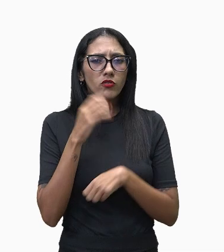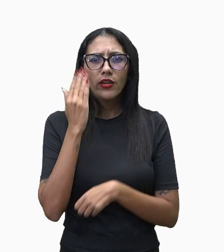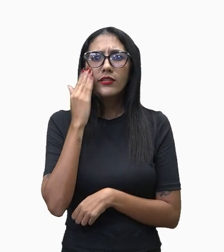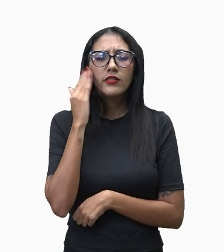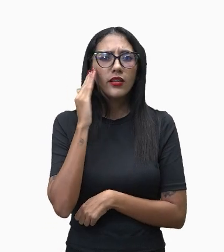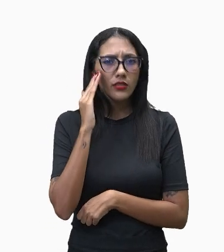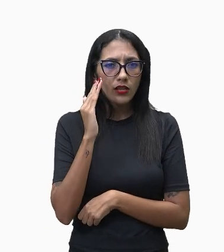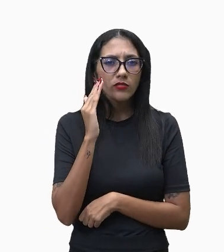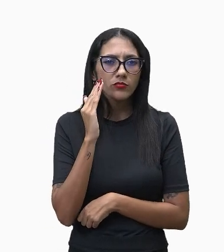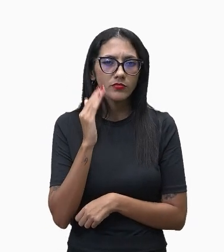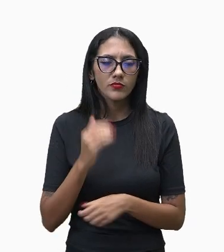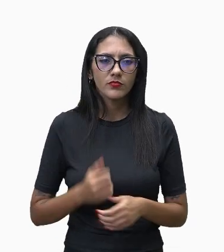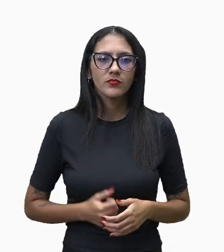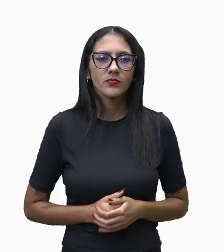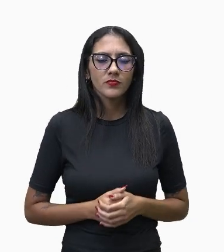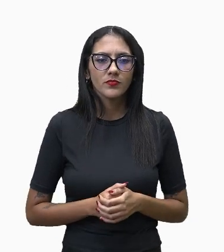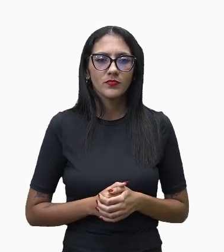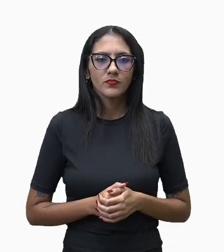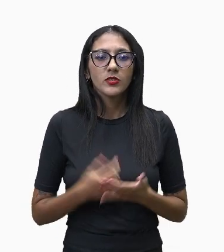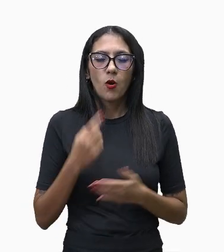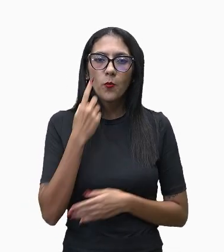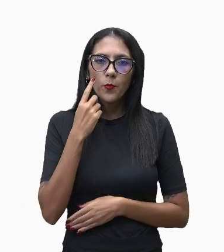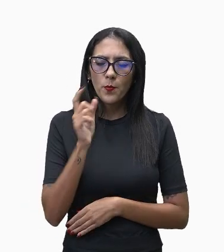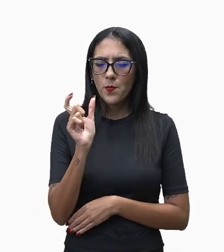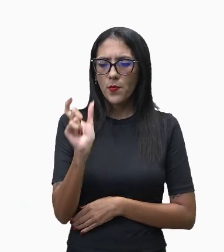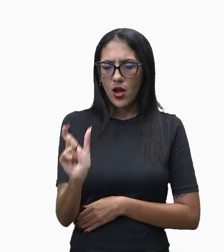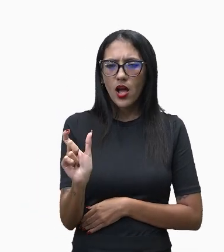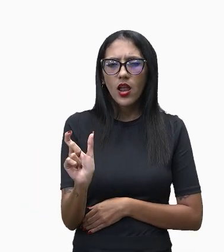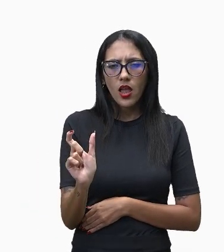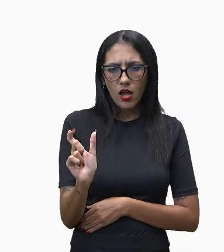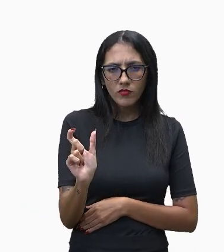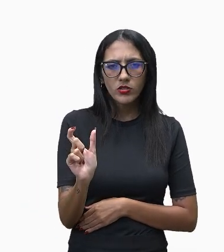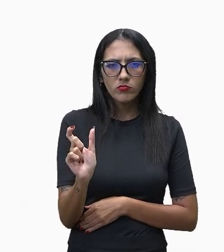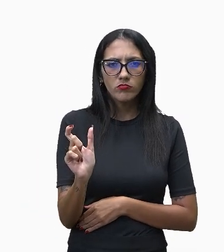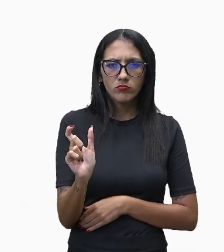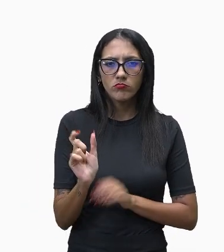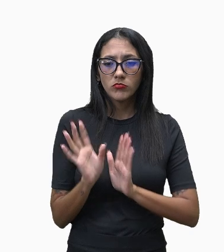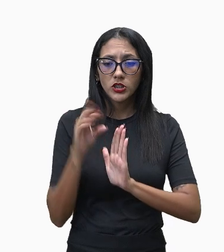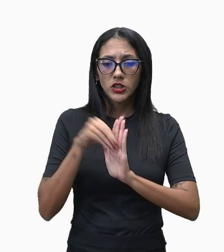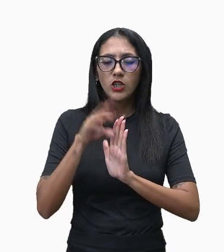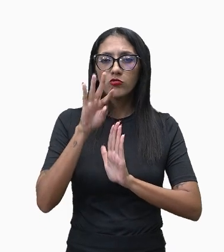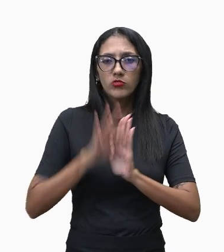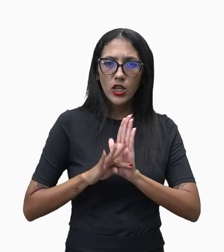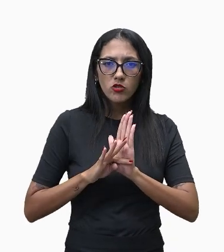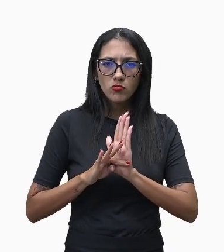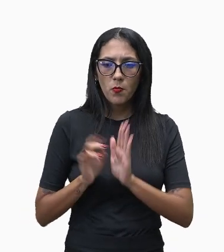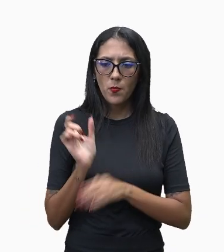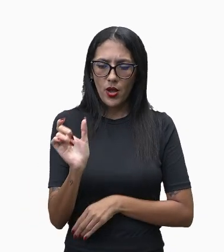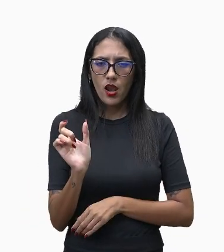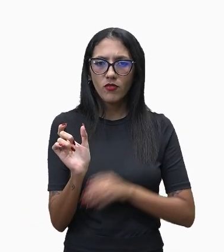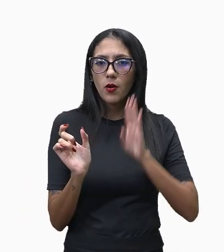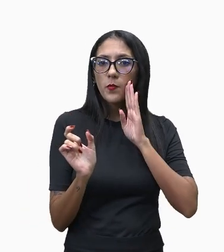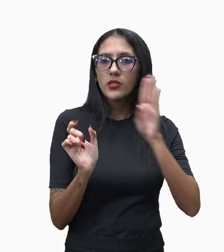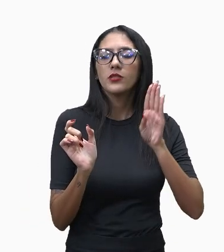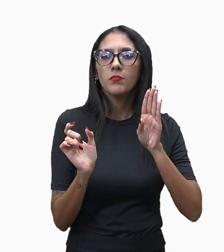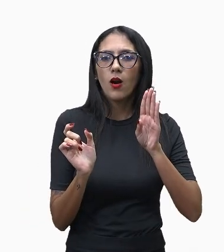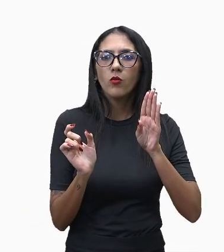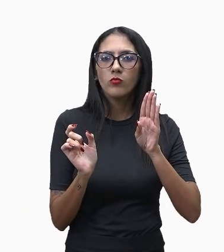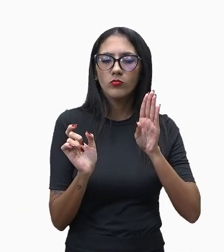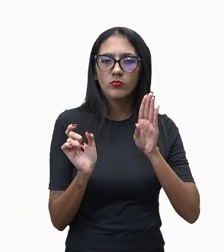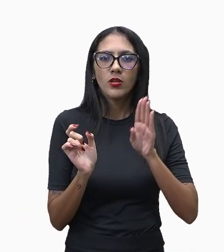texto. Então, tem ali uma palavra, uma expressão que foi omitida, ou seja, não está